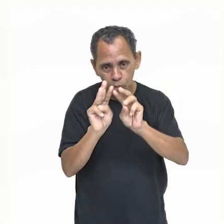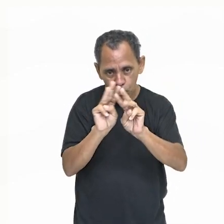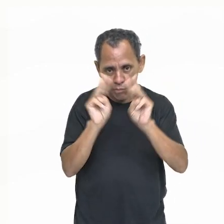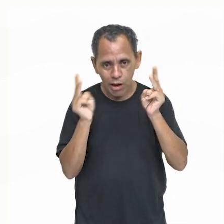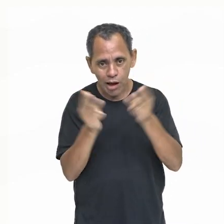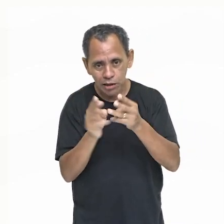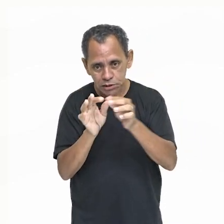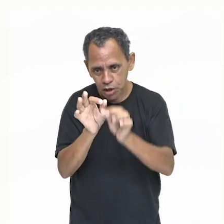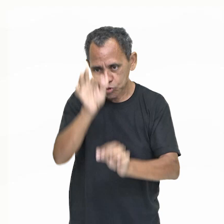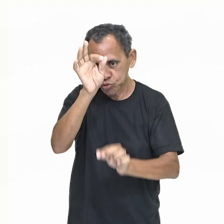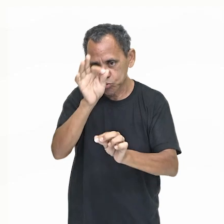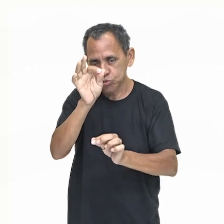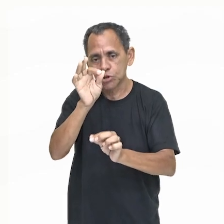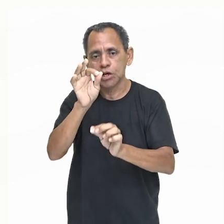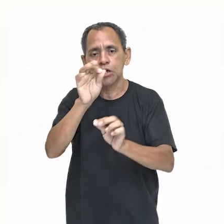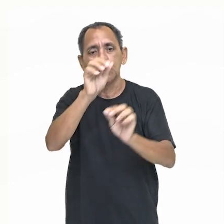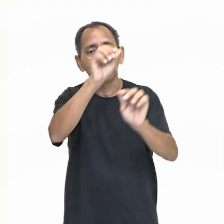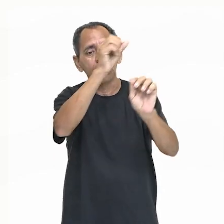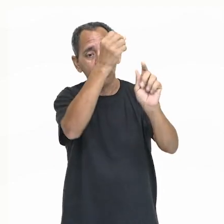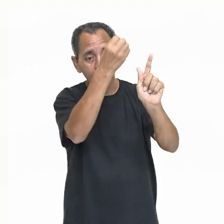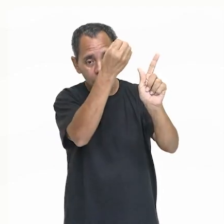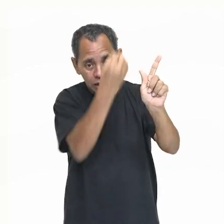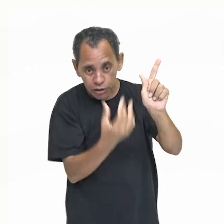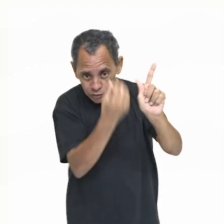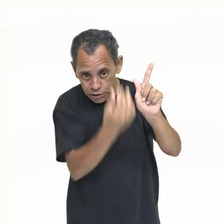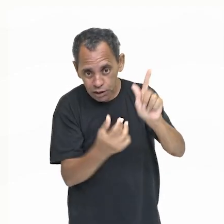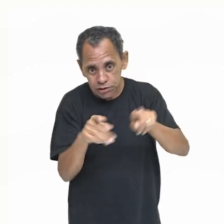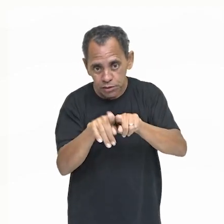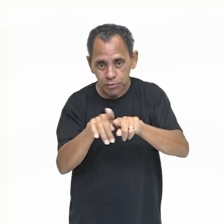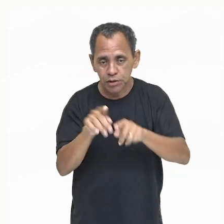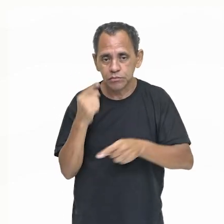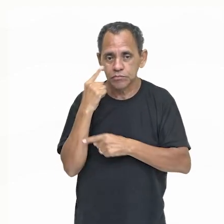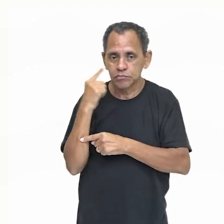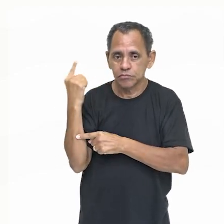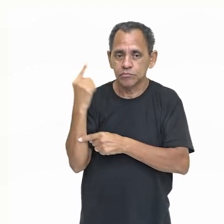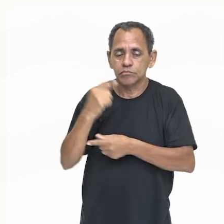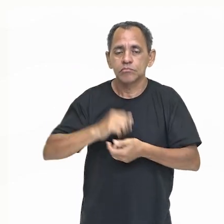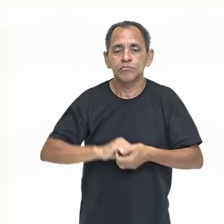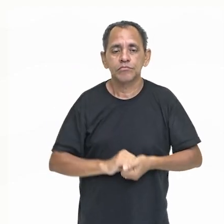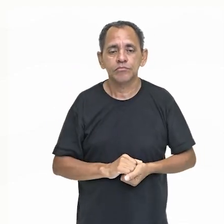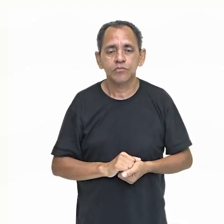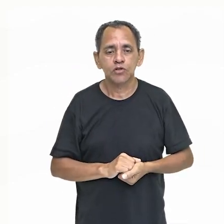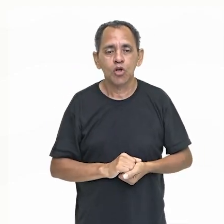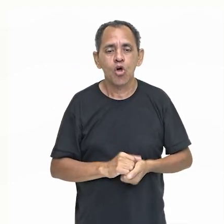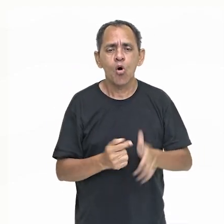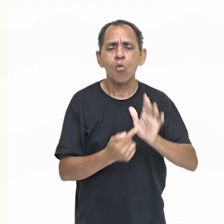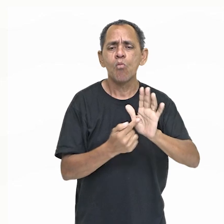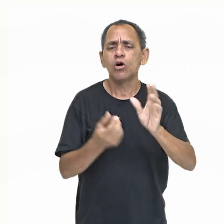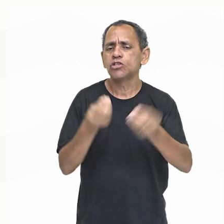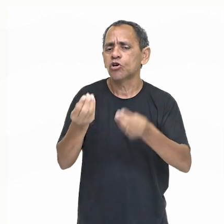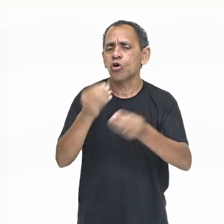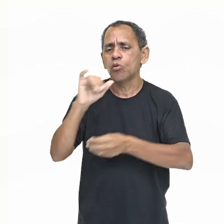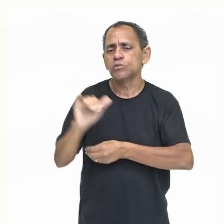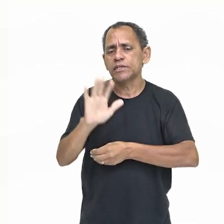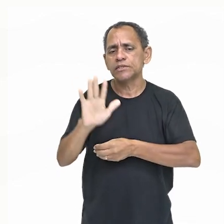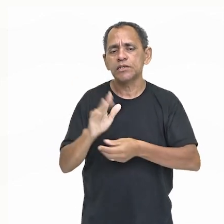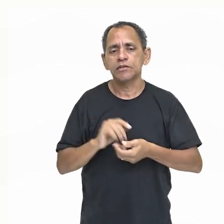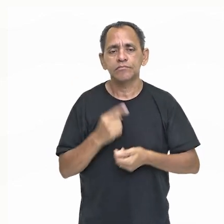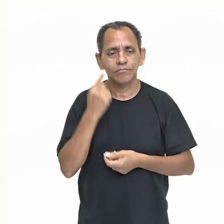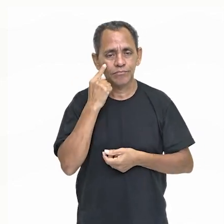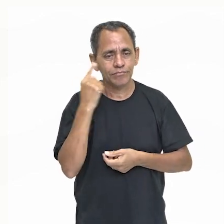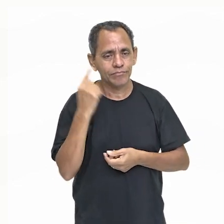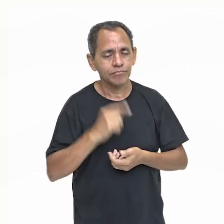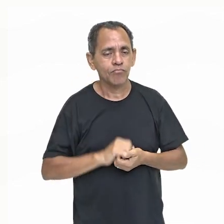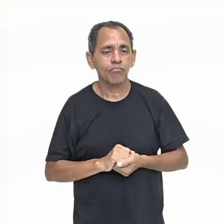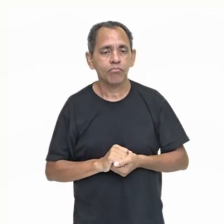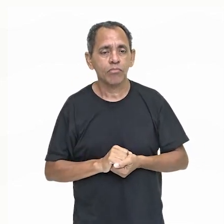e a gravidade veja que nesse esquema aqui a gente pode colocar isso de uma maneira bem legal nós temos aqui esse corpo a